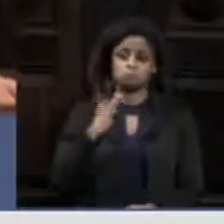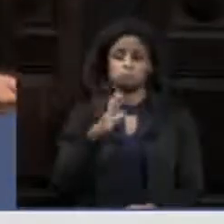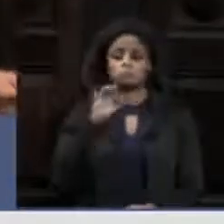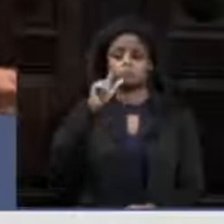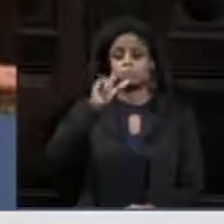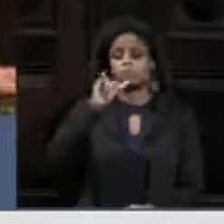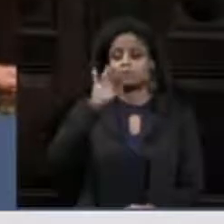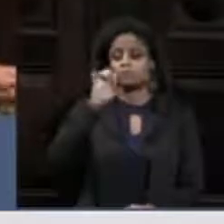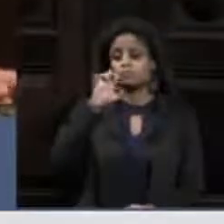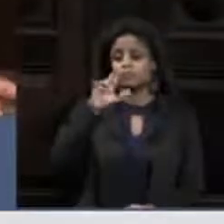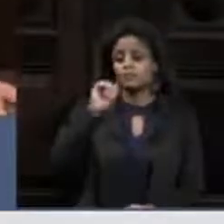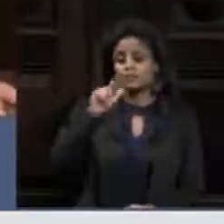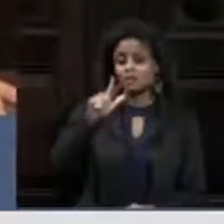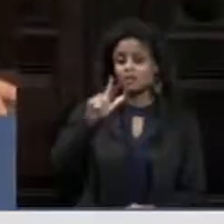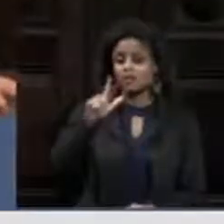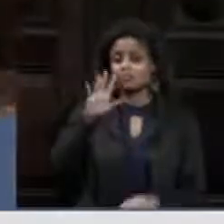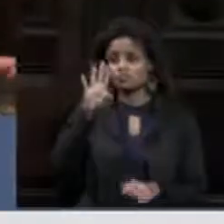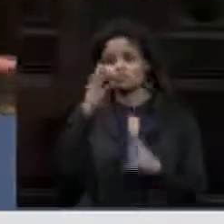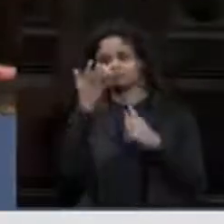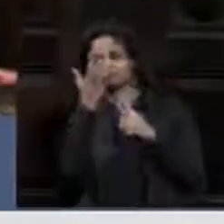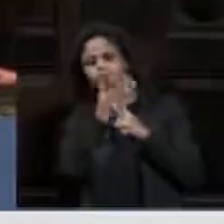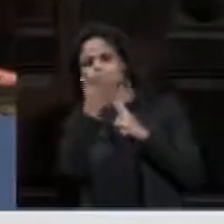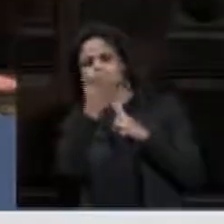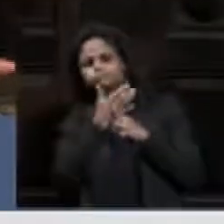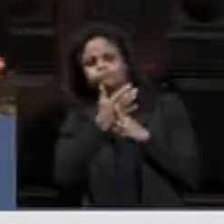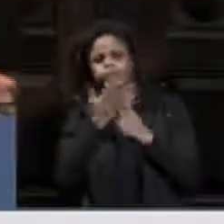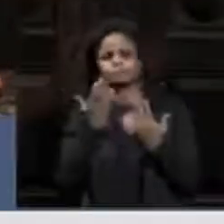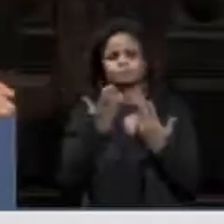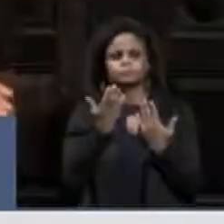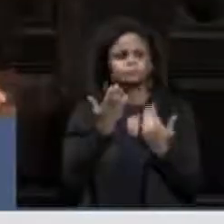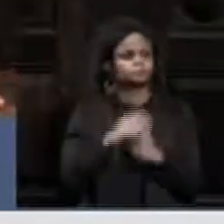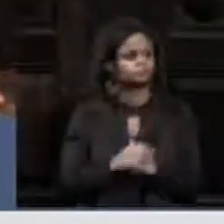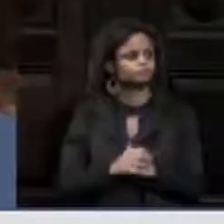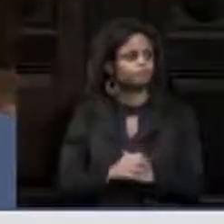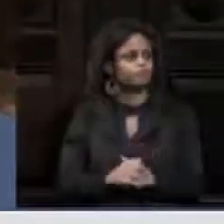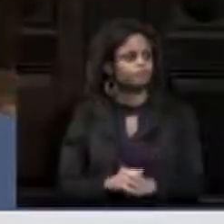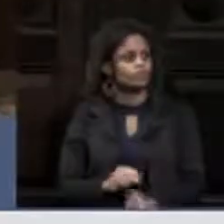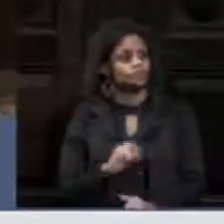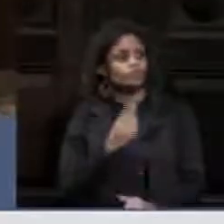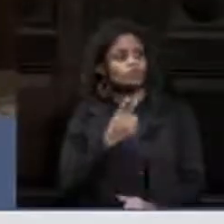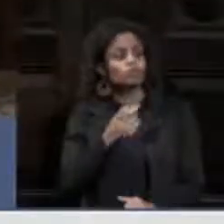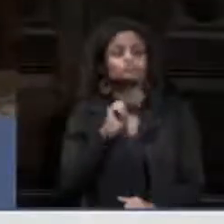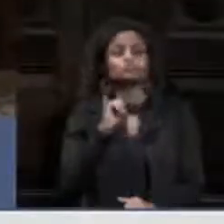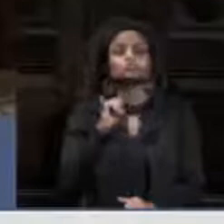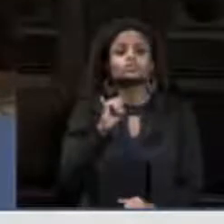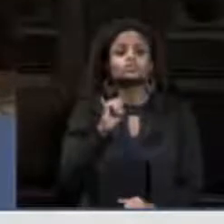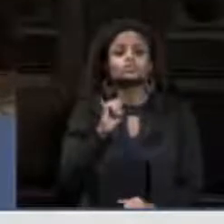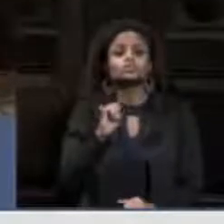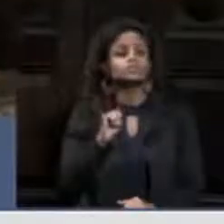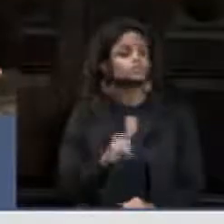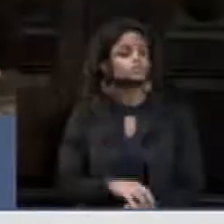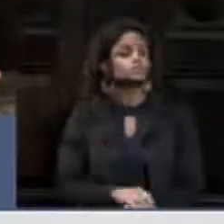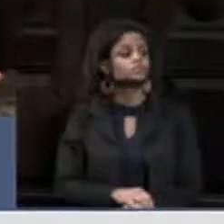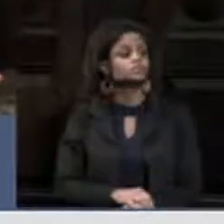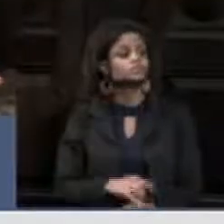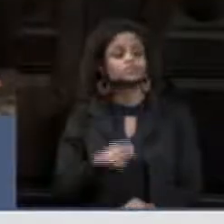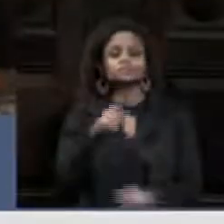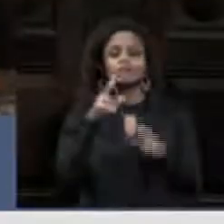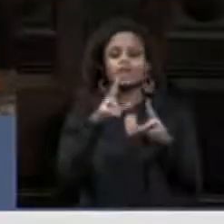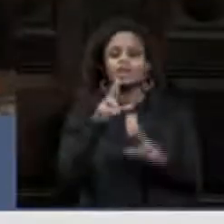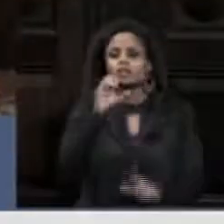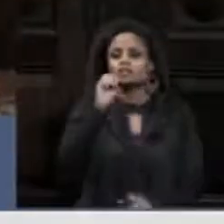ou é mais ou menos keynesiano ou tende a ser